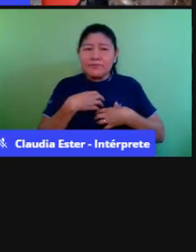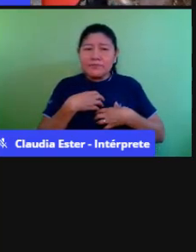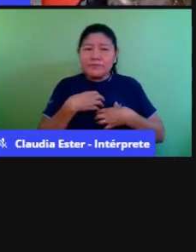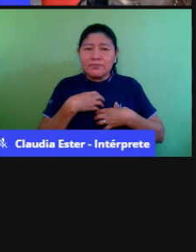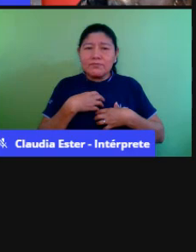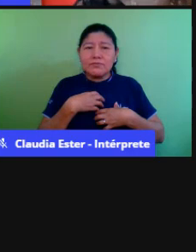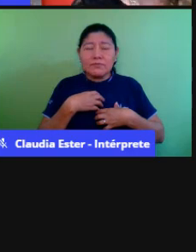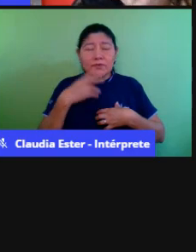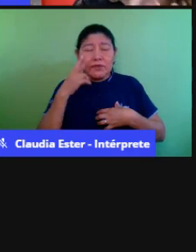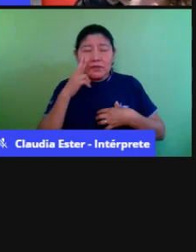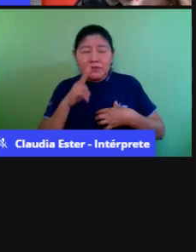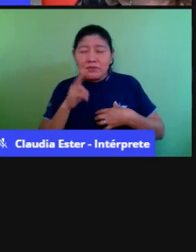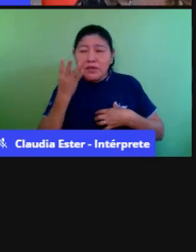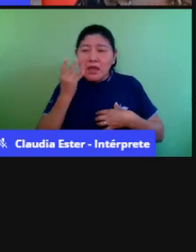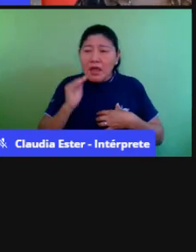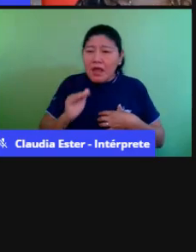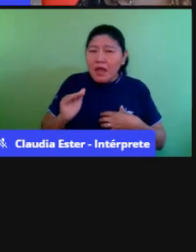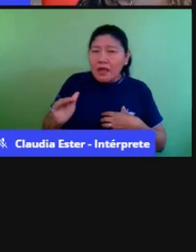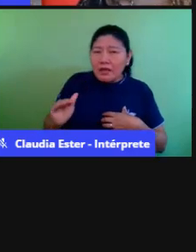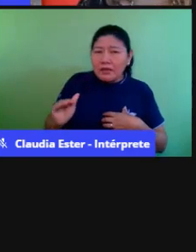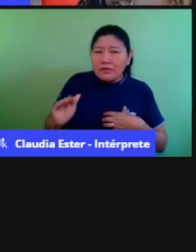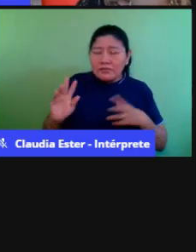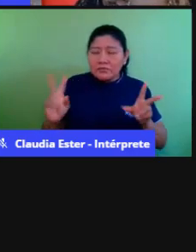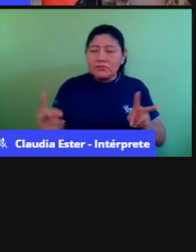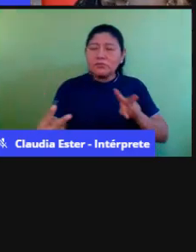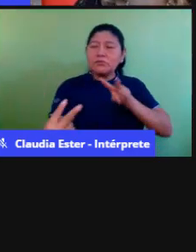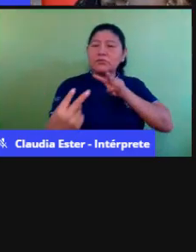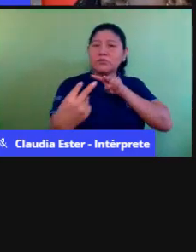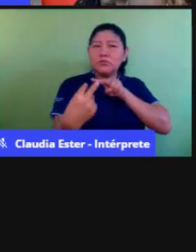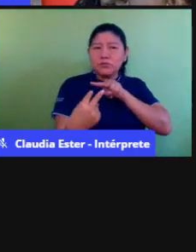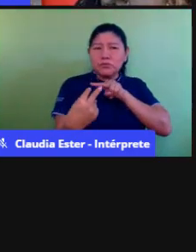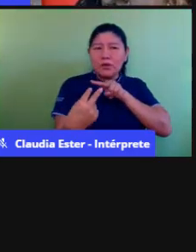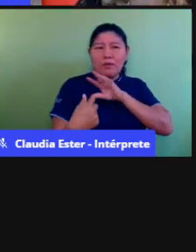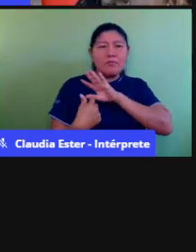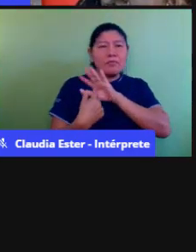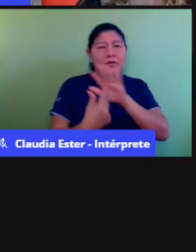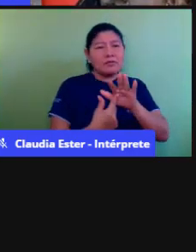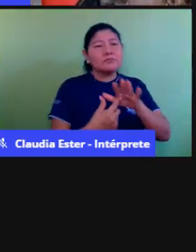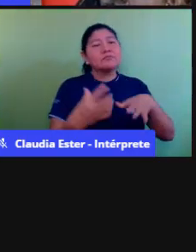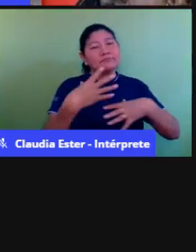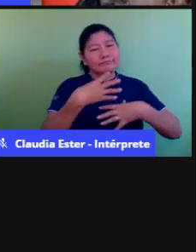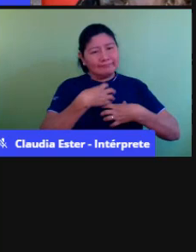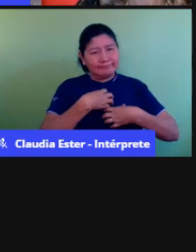olhar da criança. Elas usam muitos sentidos. Pode passar?